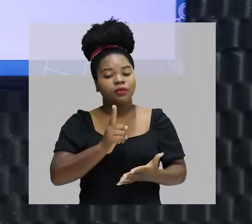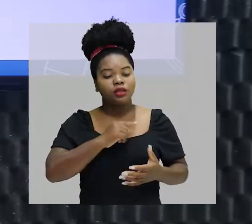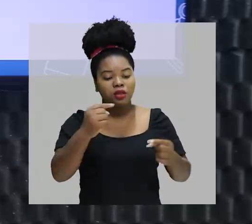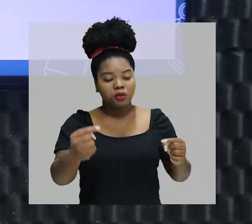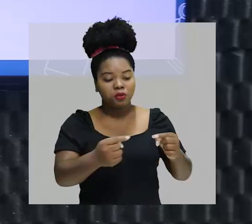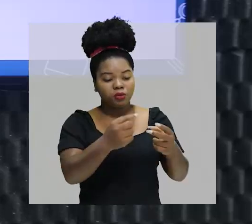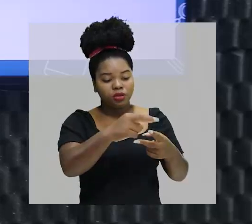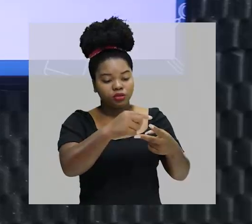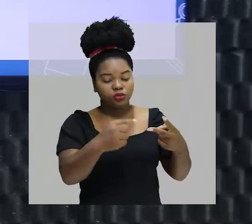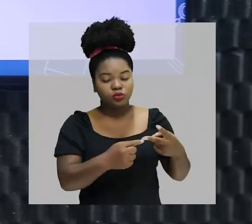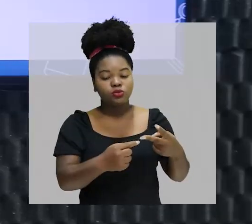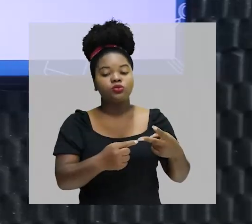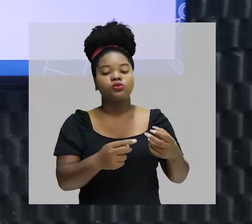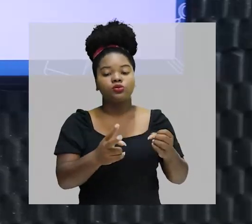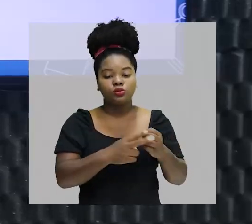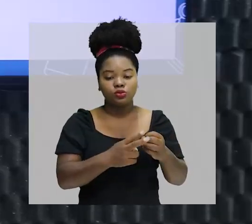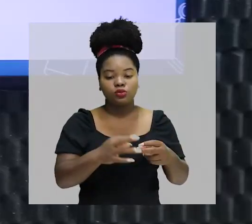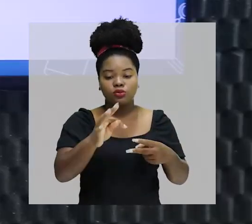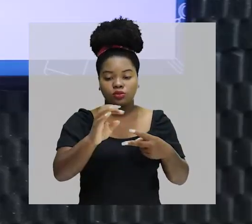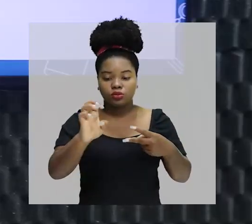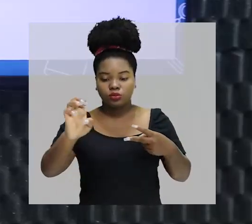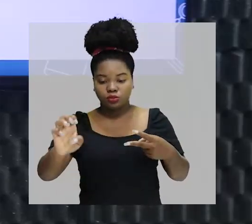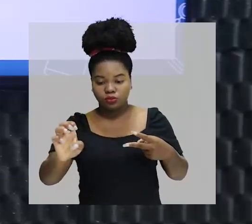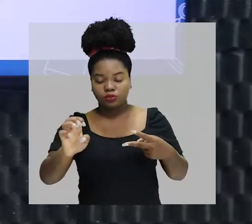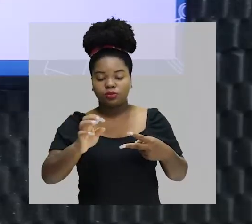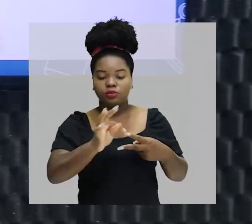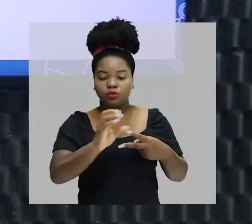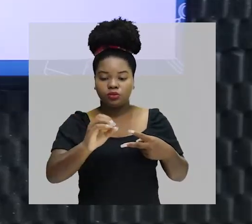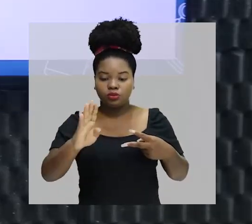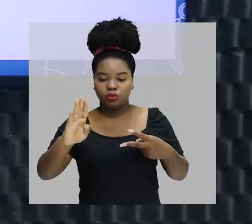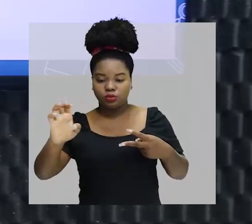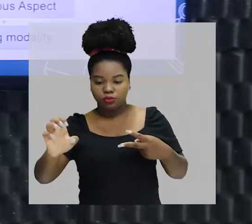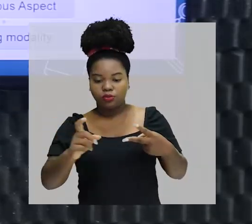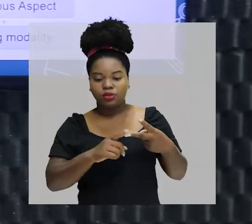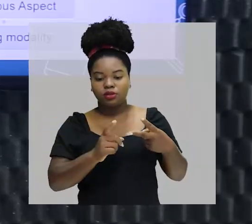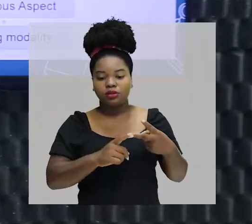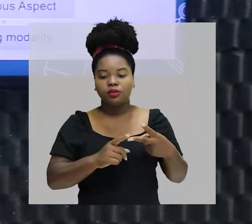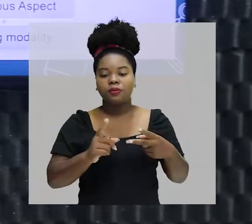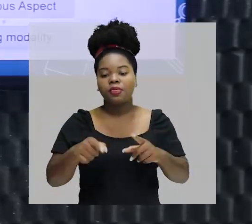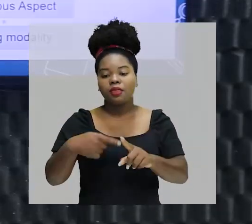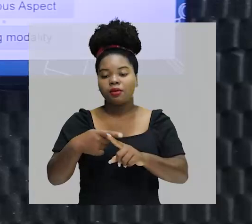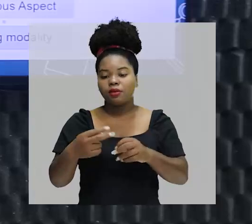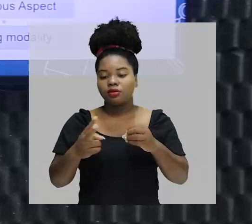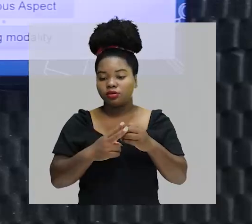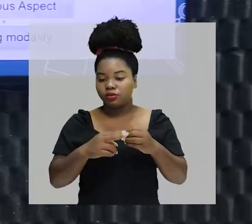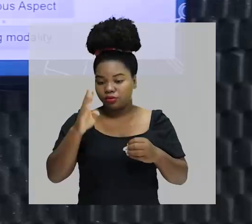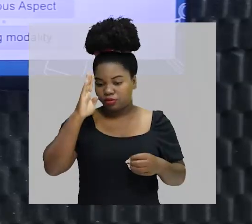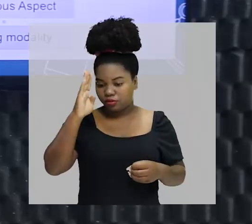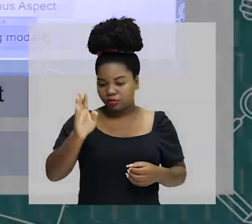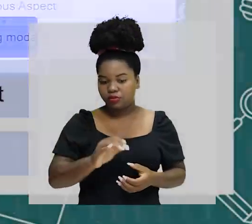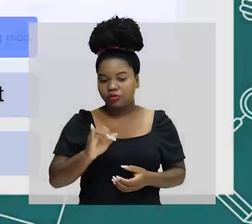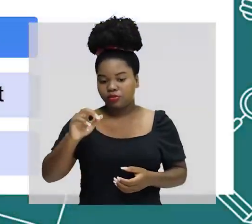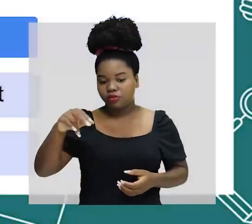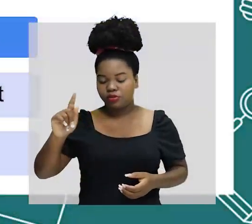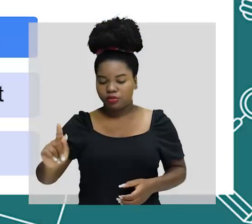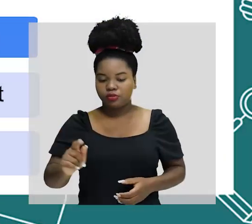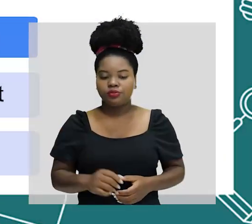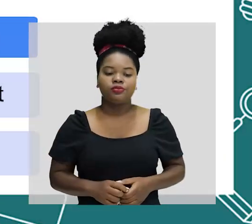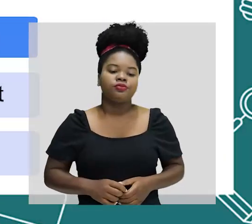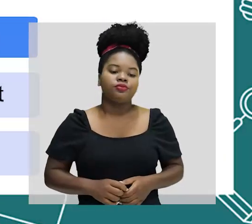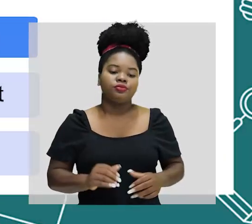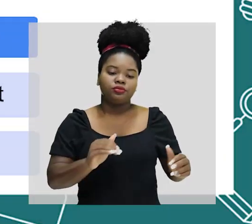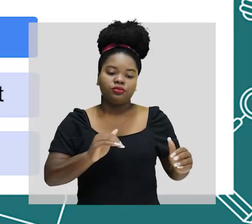dois verbos, tá? Verbo to be conjugado mais o verbo principal com o ing.